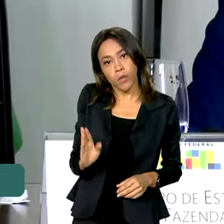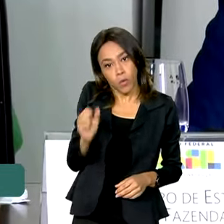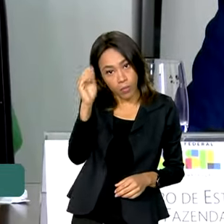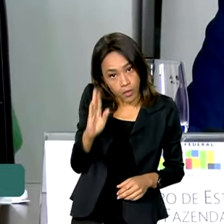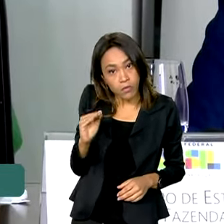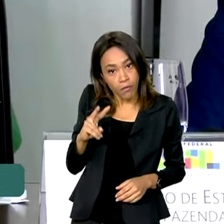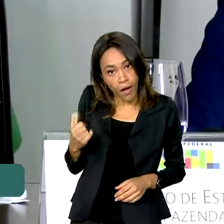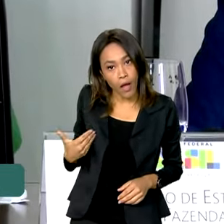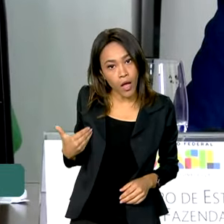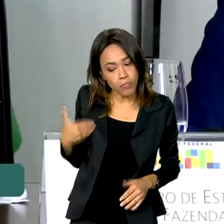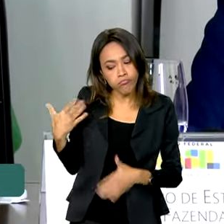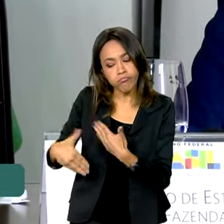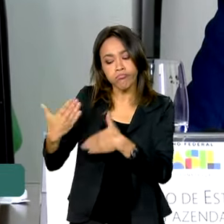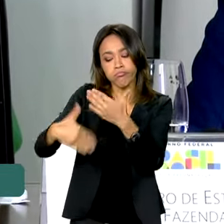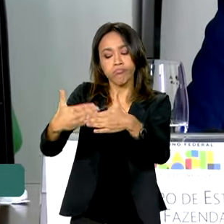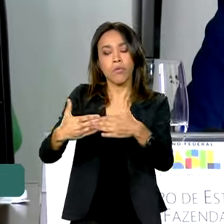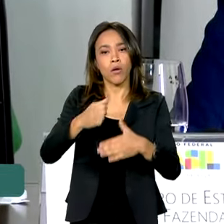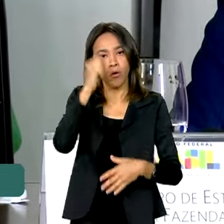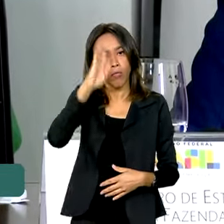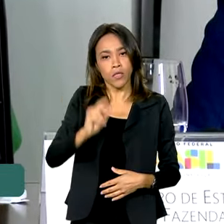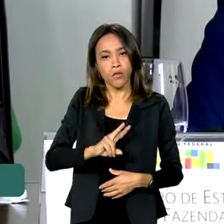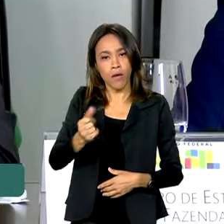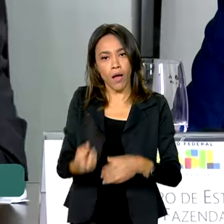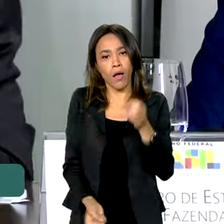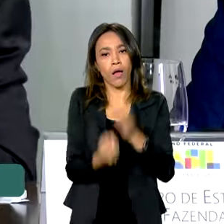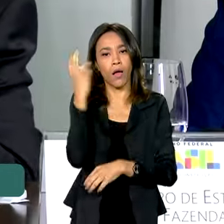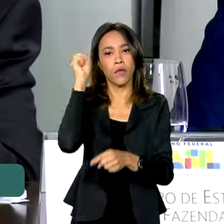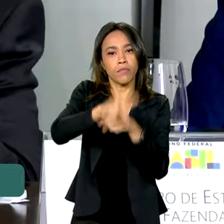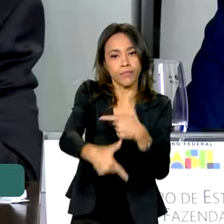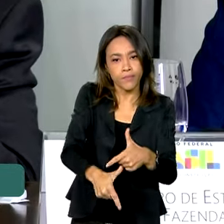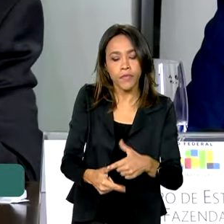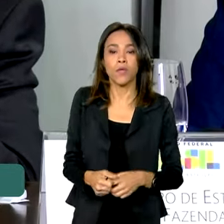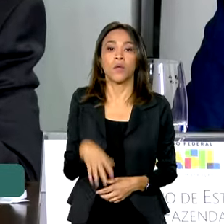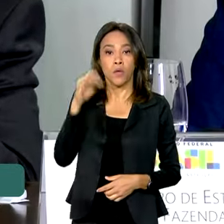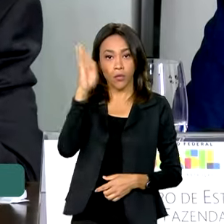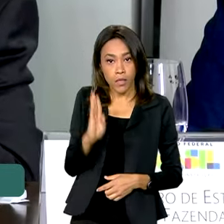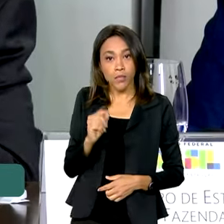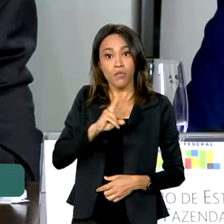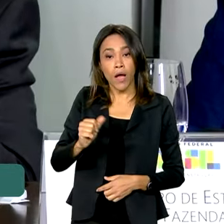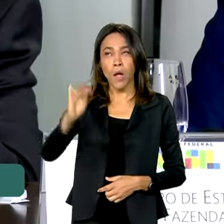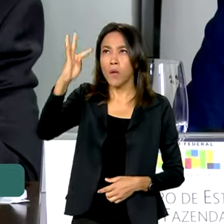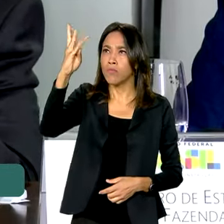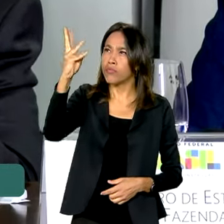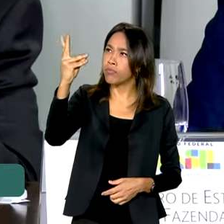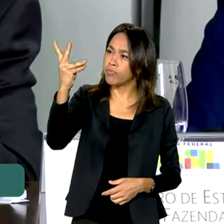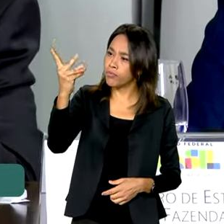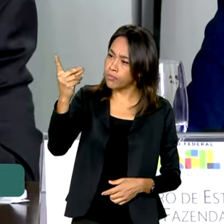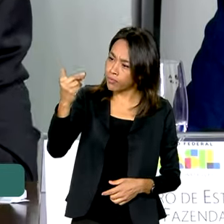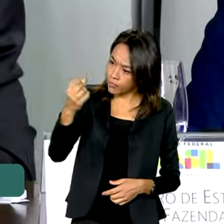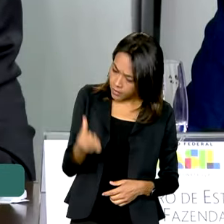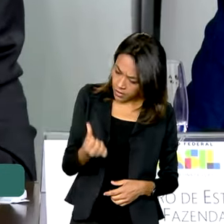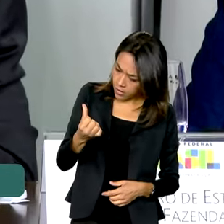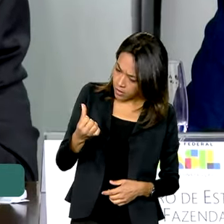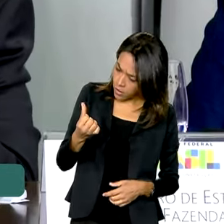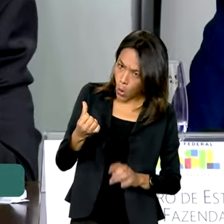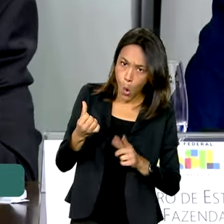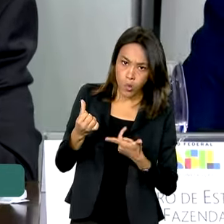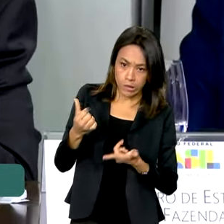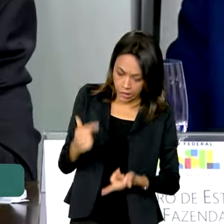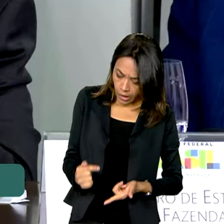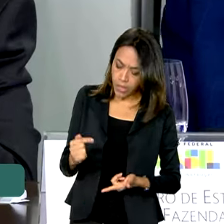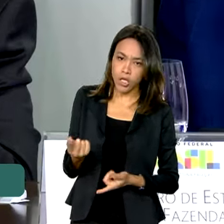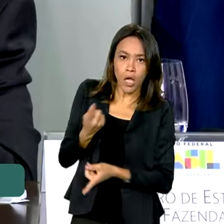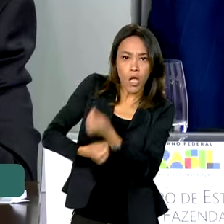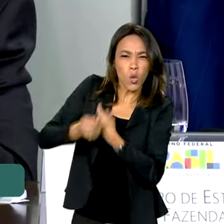crescer. O Brasil vai gerar emprego. O Brasil vai voltar a ficar entre as 6 ou 7 melhor economia do mundo daqui a